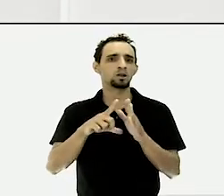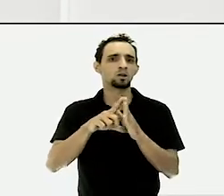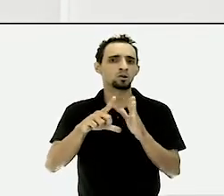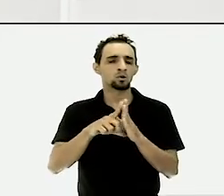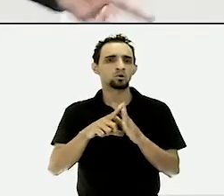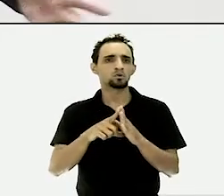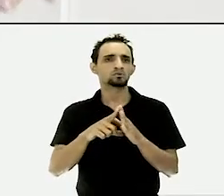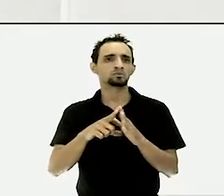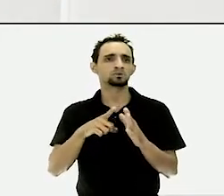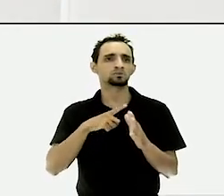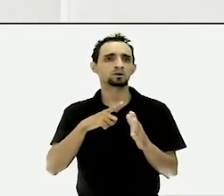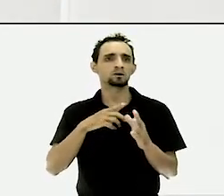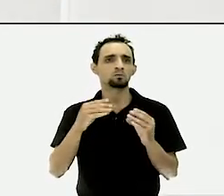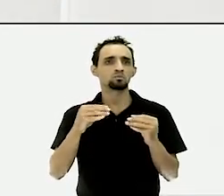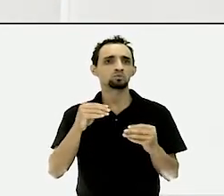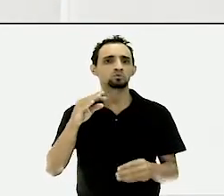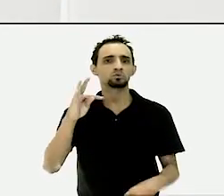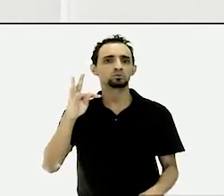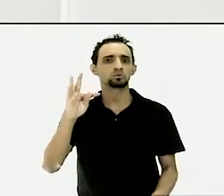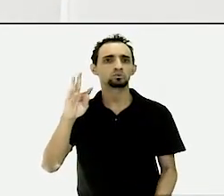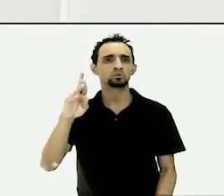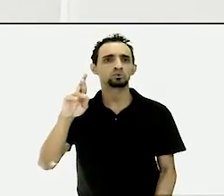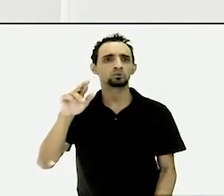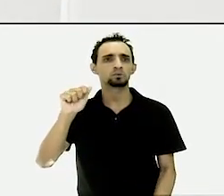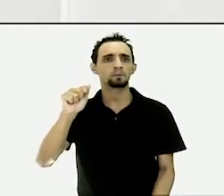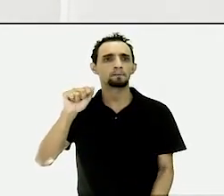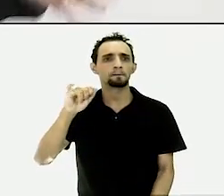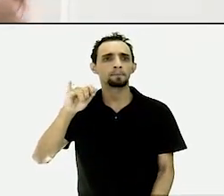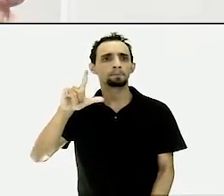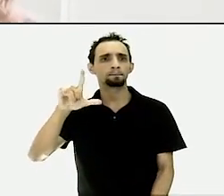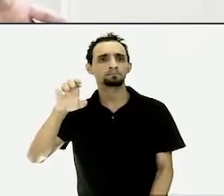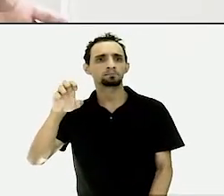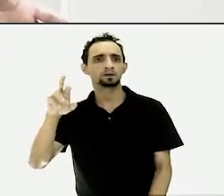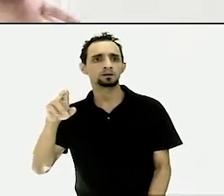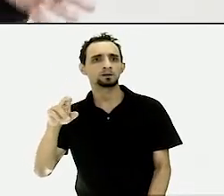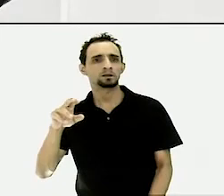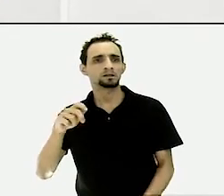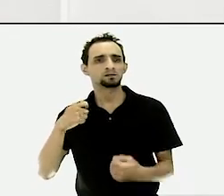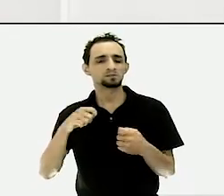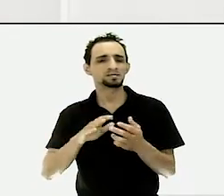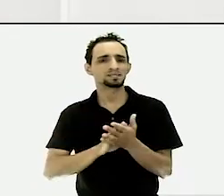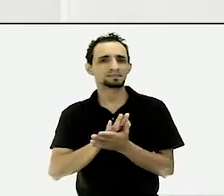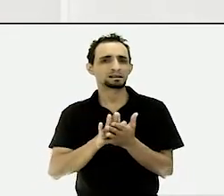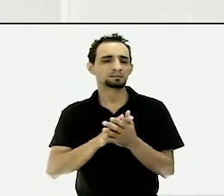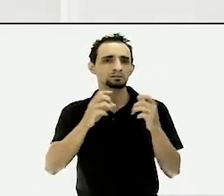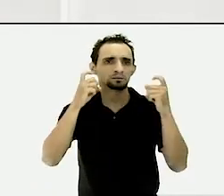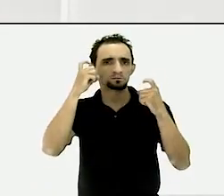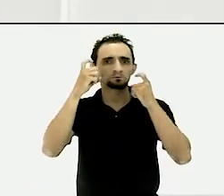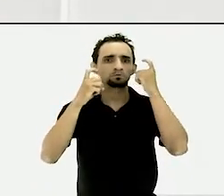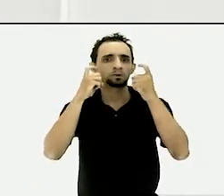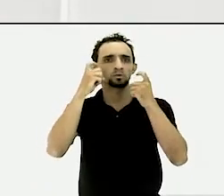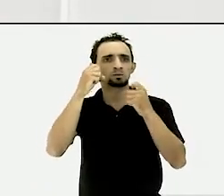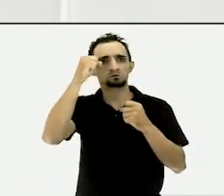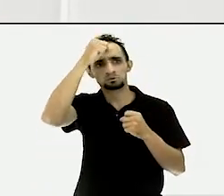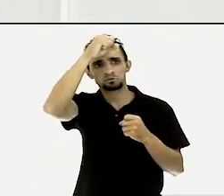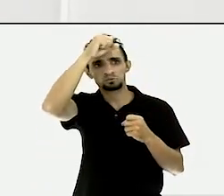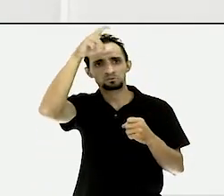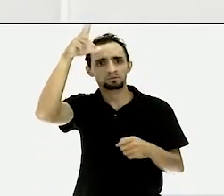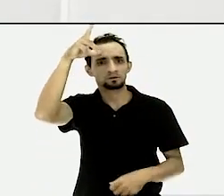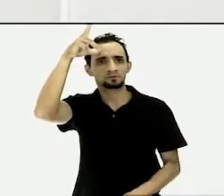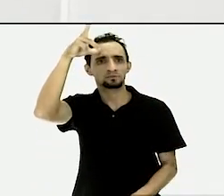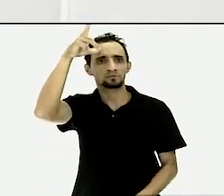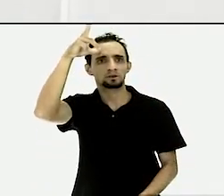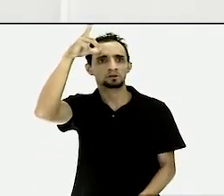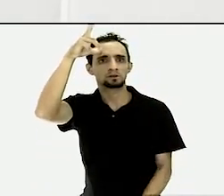já fica aquele, né? Preocupação, o que vai ser. Mas fiquem calmos. Esse é, infelizmente, um sonho que desde o tempo do